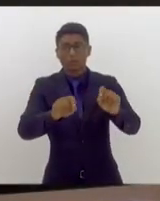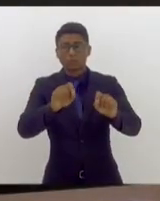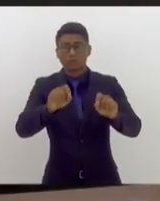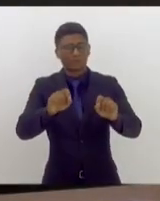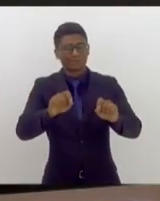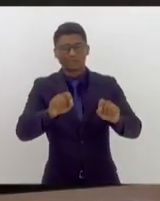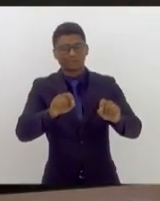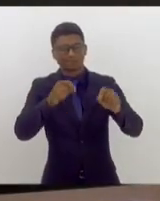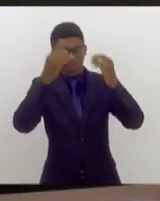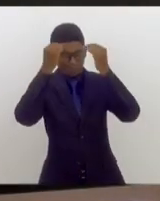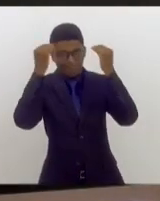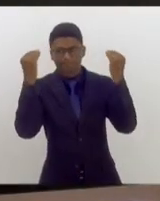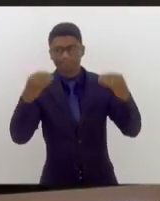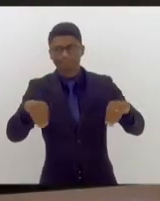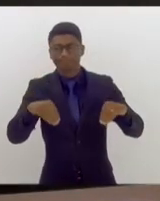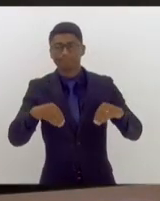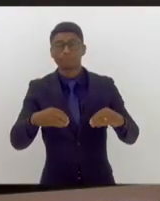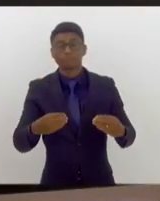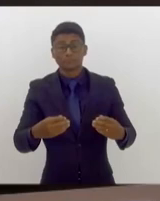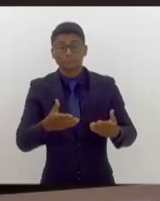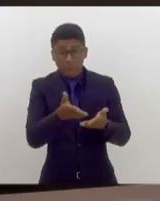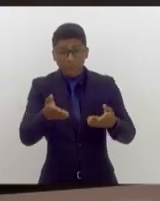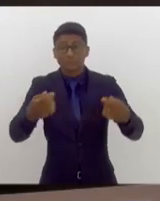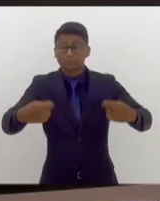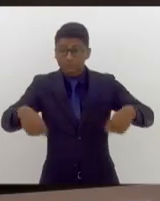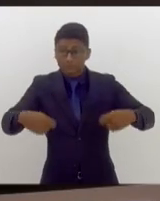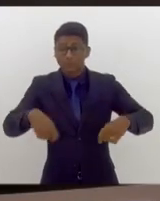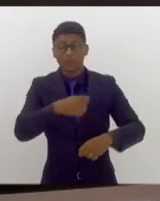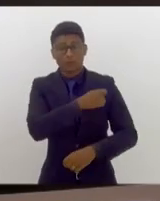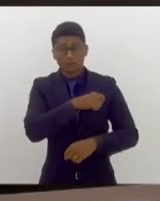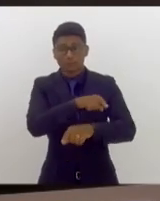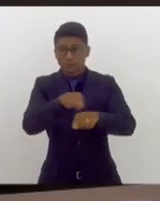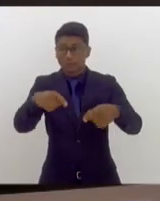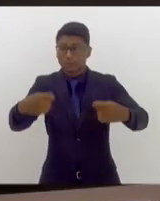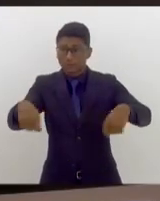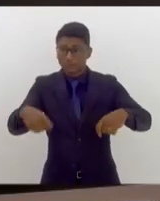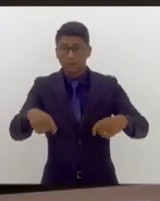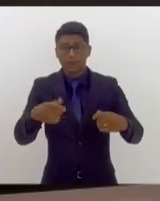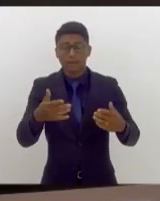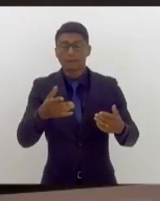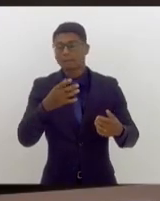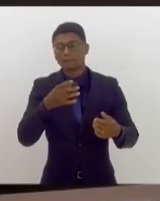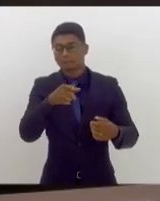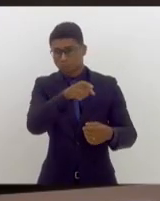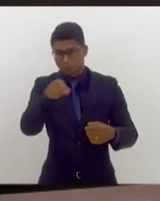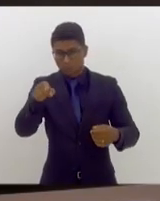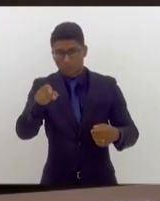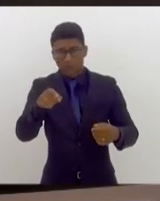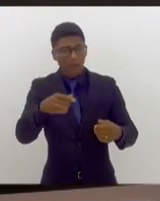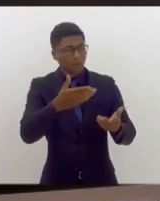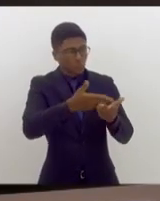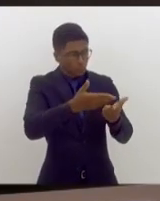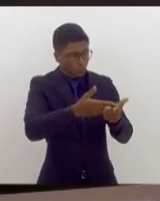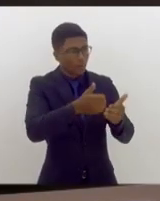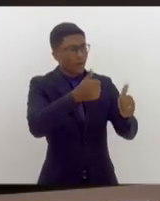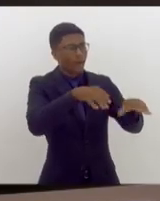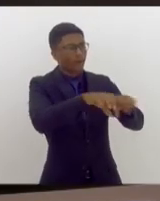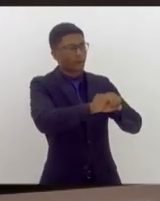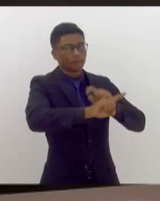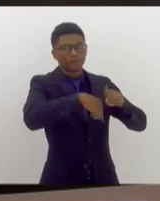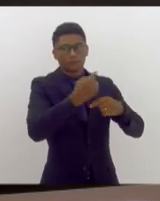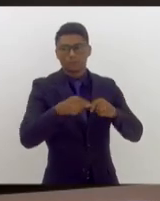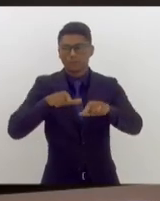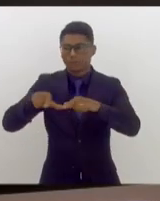estudo projete o que ele realmente busca ou o que ele realmente está inserido no seu mercado de trabalho. Nem todas